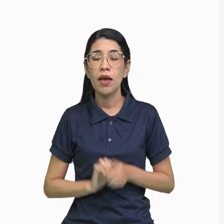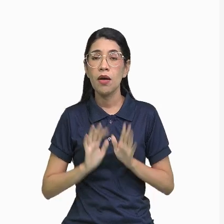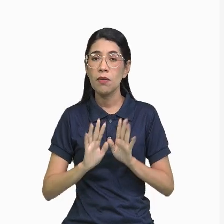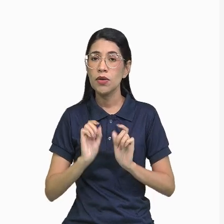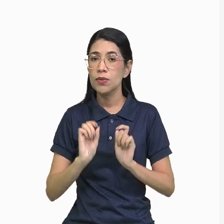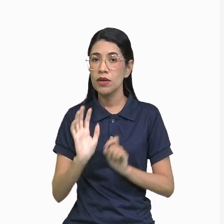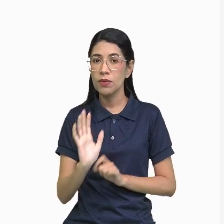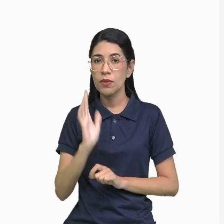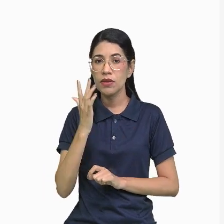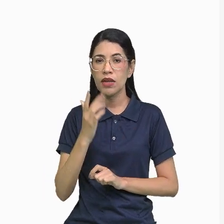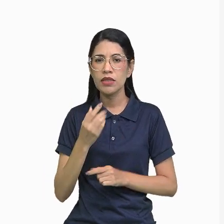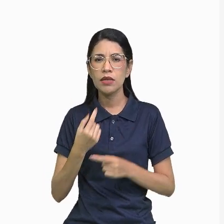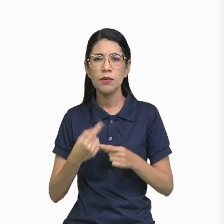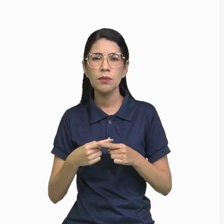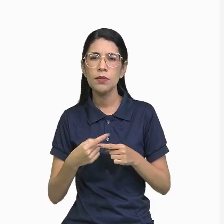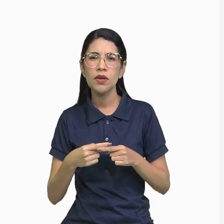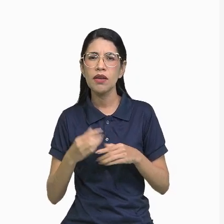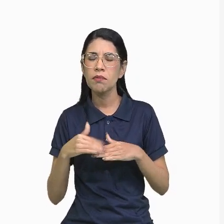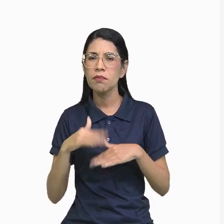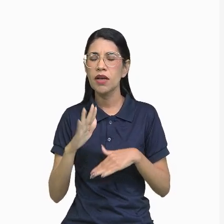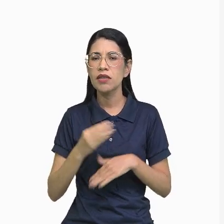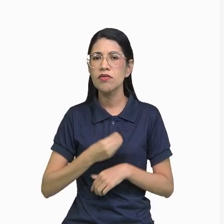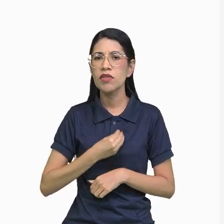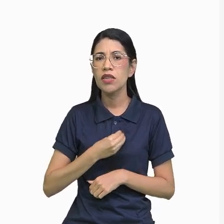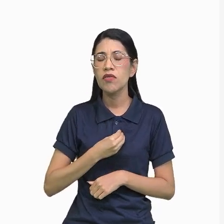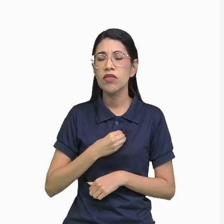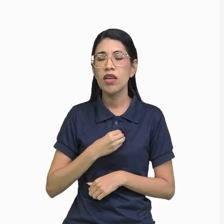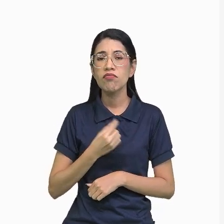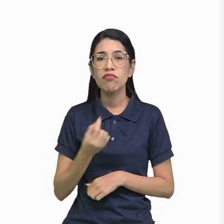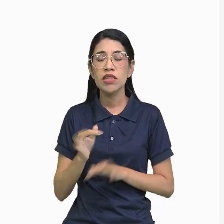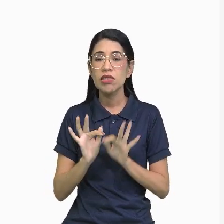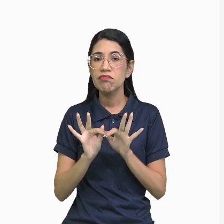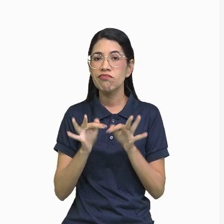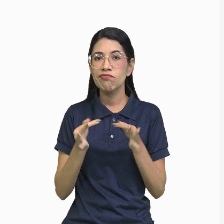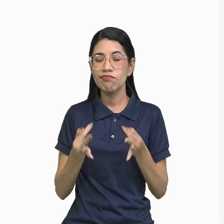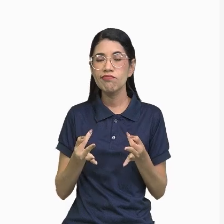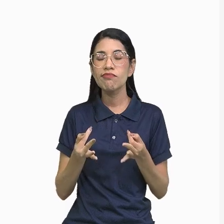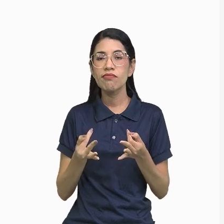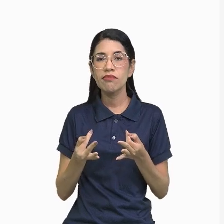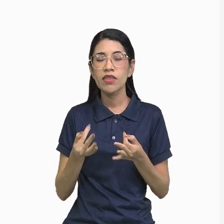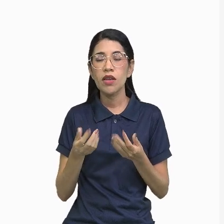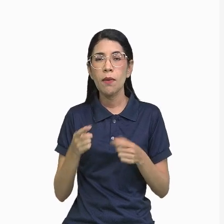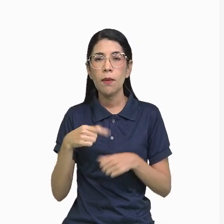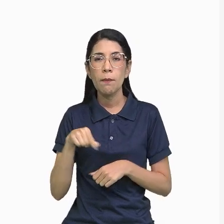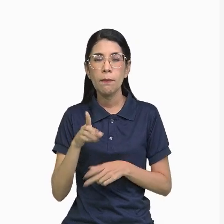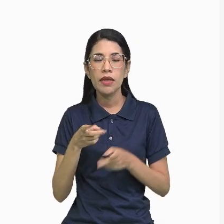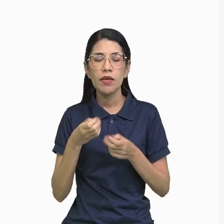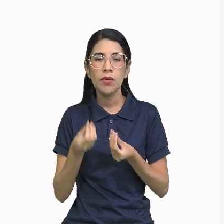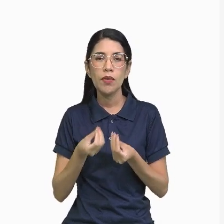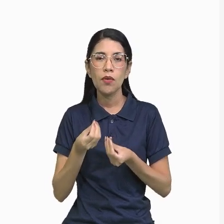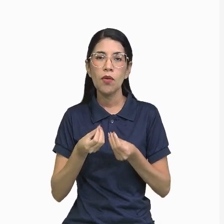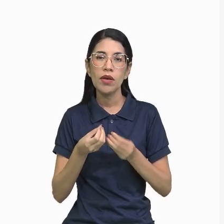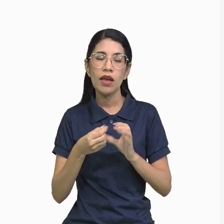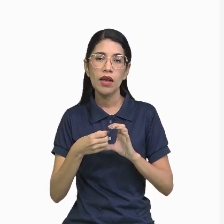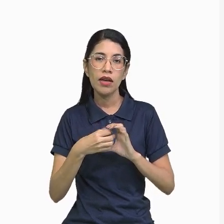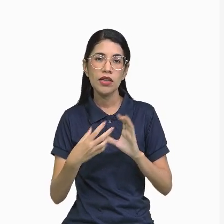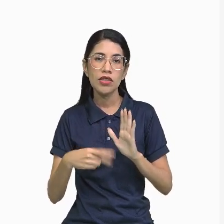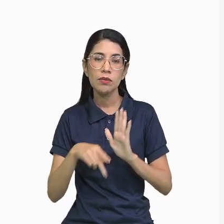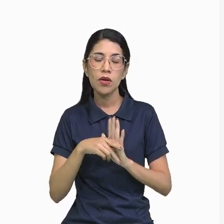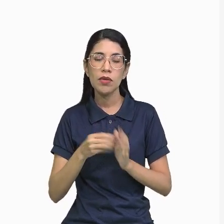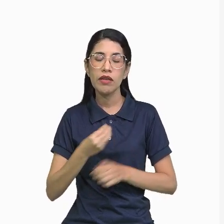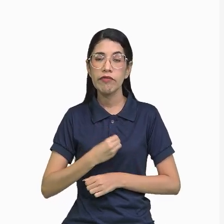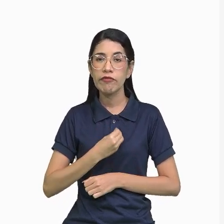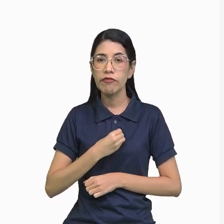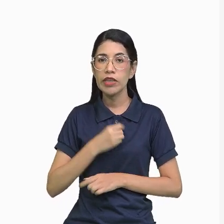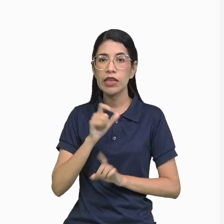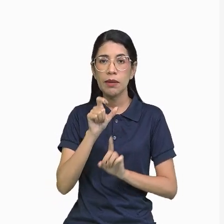verdade, para que mais que isso? O seu viver é ralo. Então, observem a forma como Macabeia é apresentada, o viver dela. O